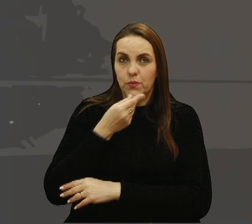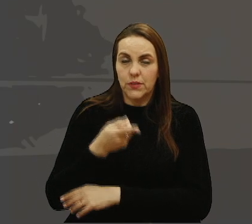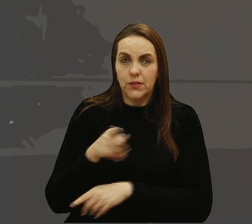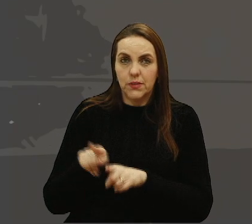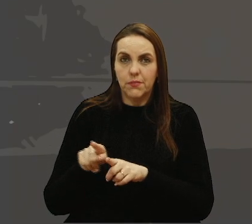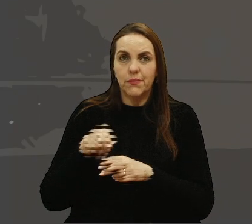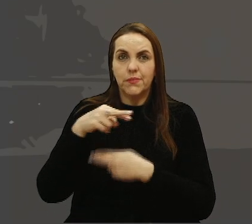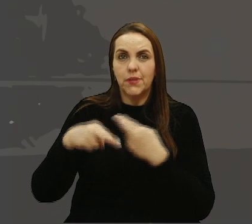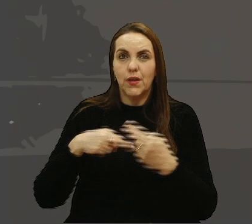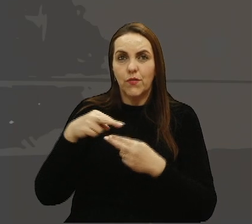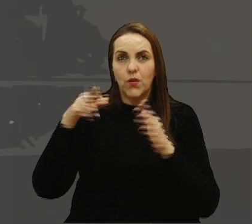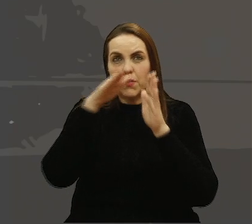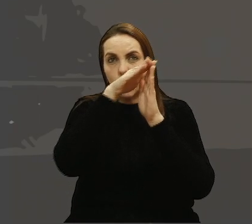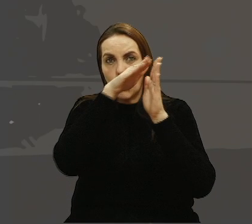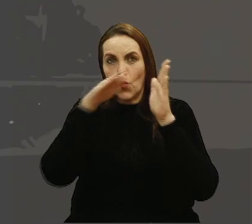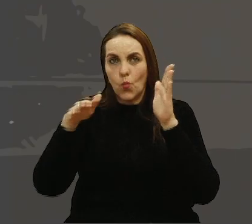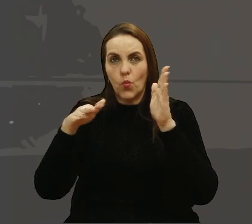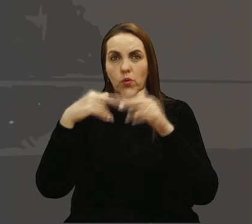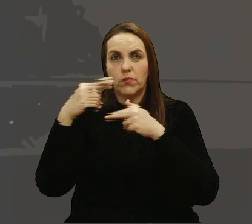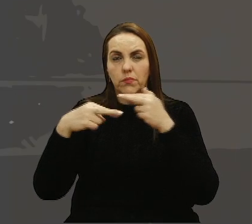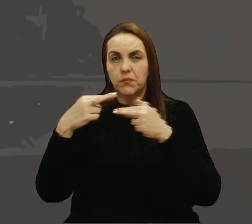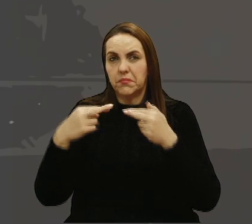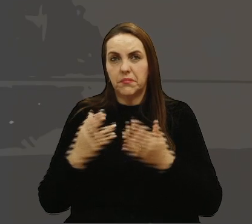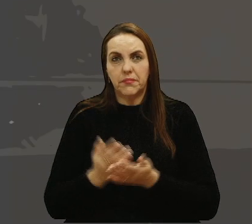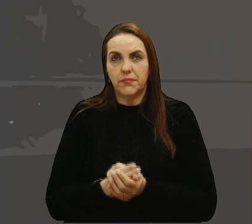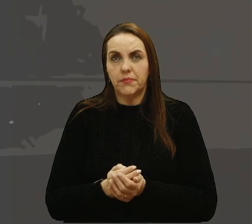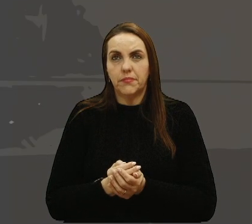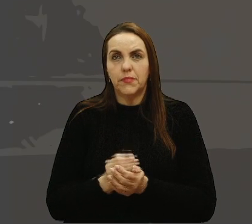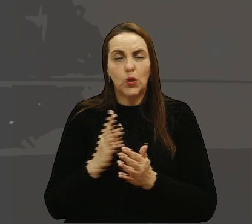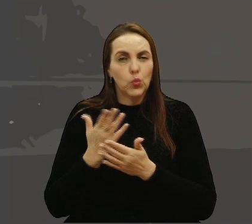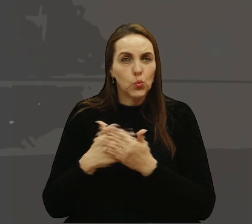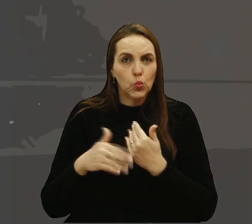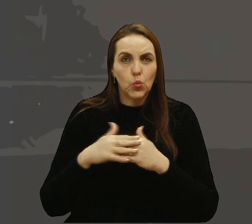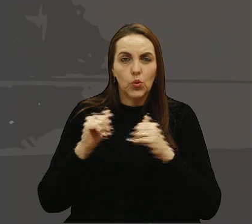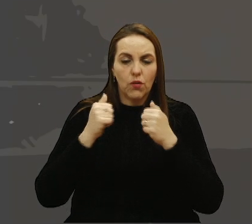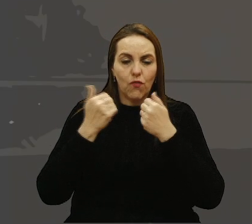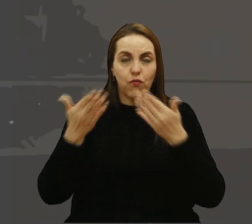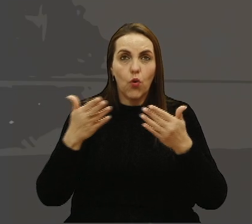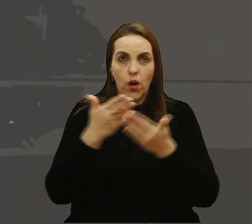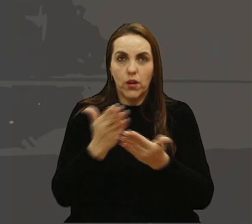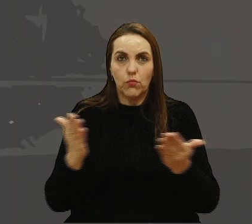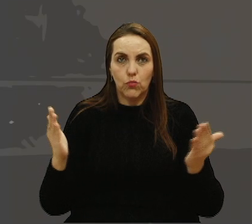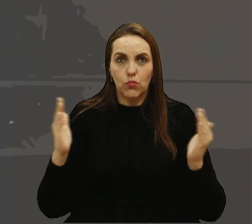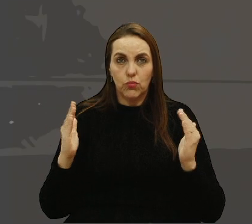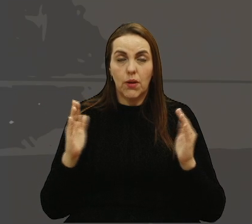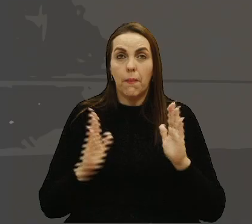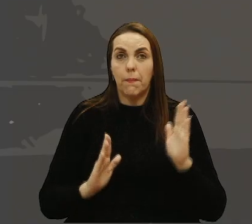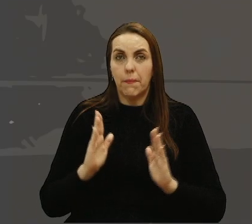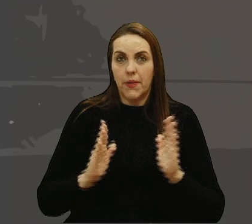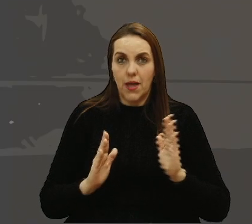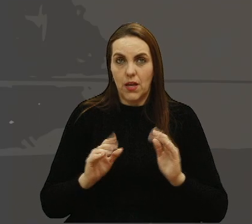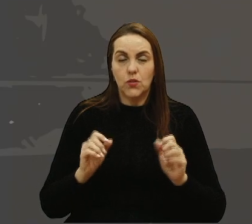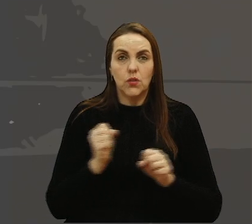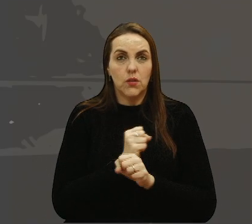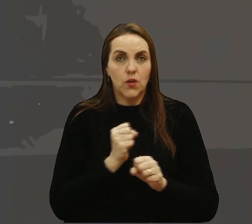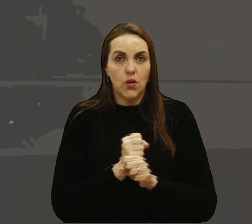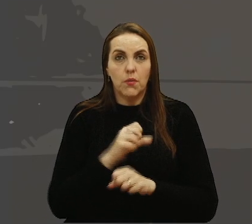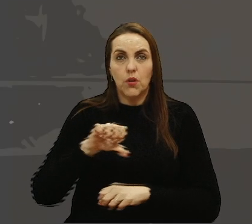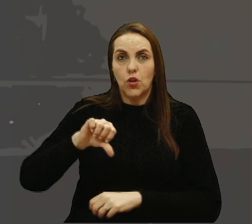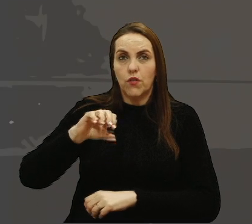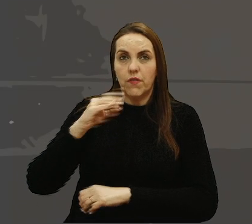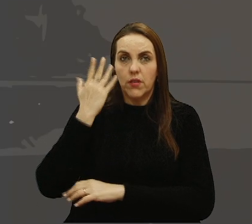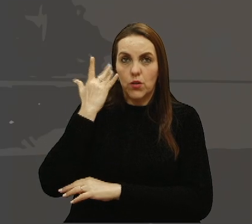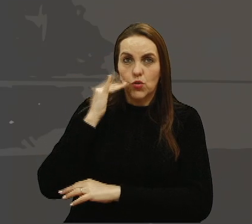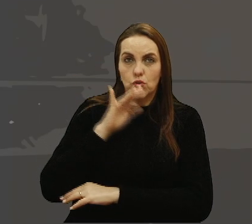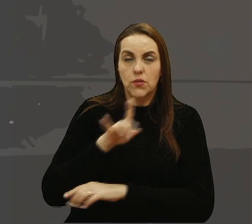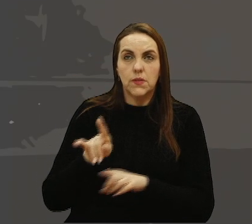reformas da coberturas e de toda a externa. E, claro, o prazo de execução é de 90 dias